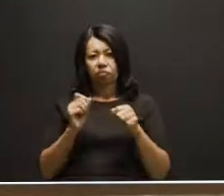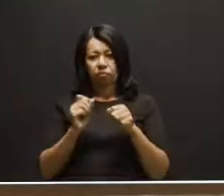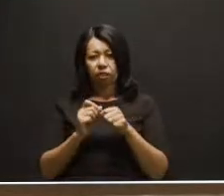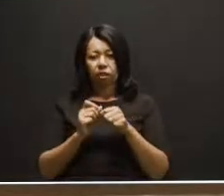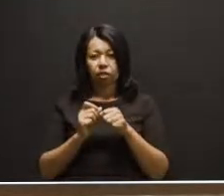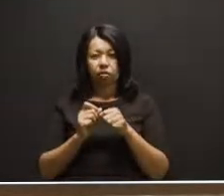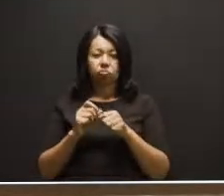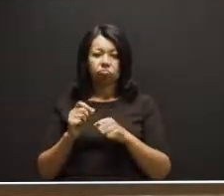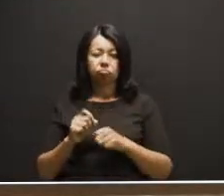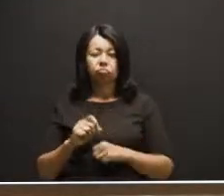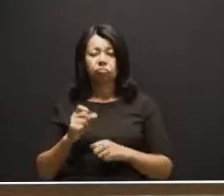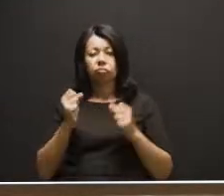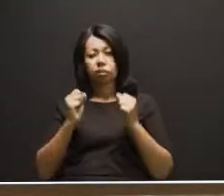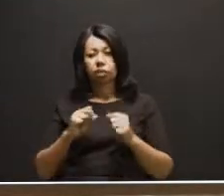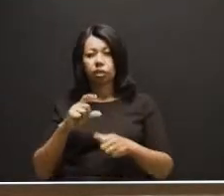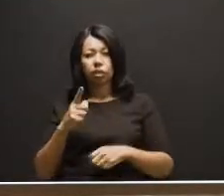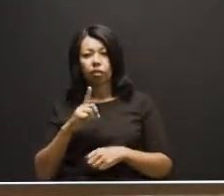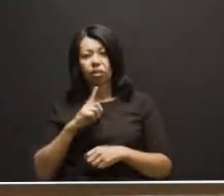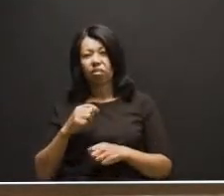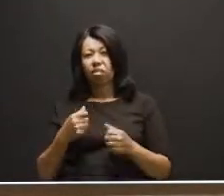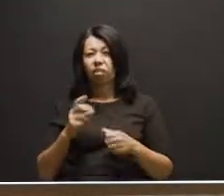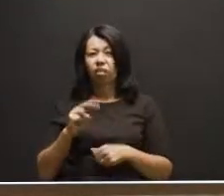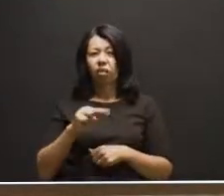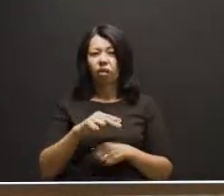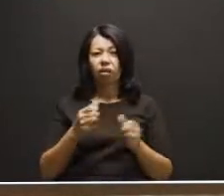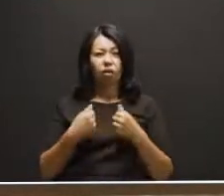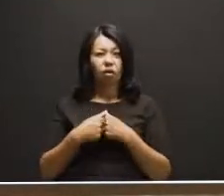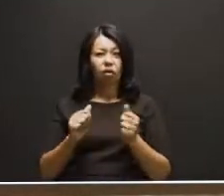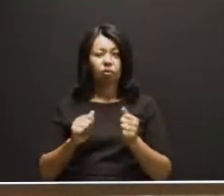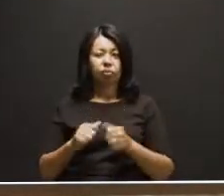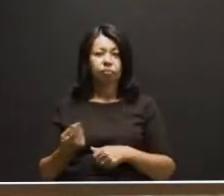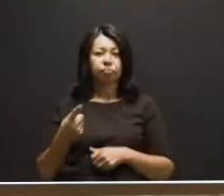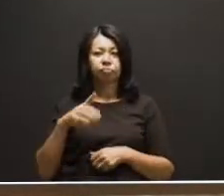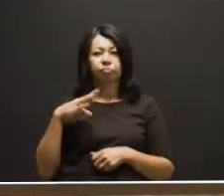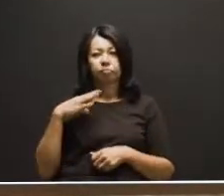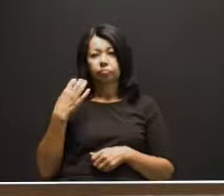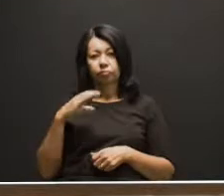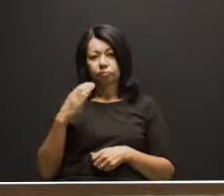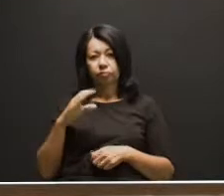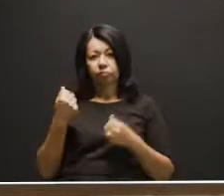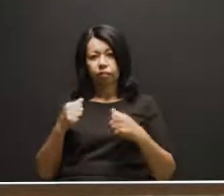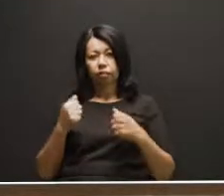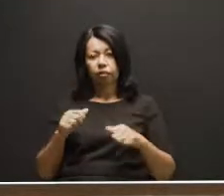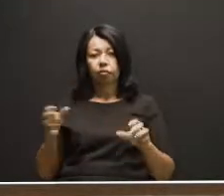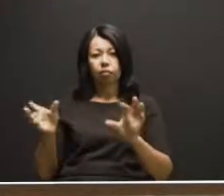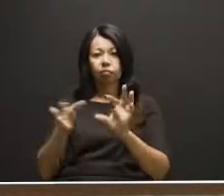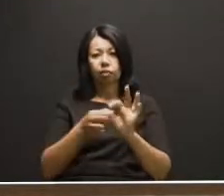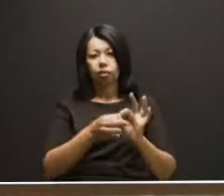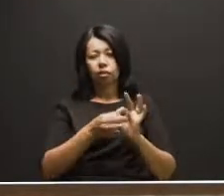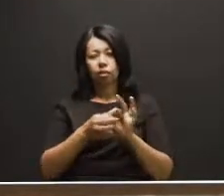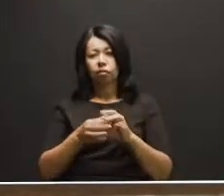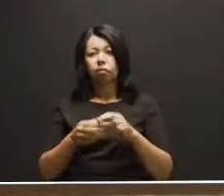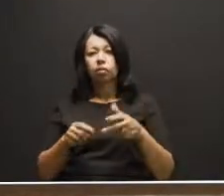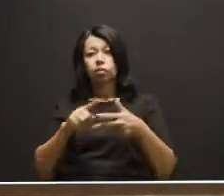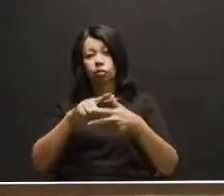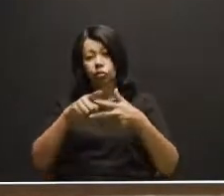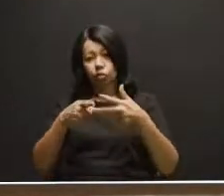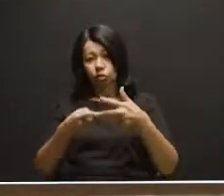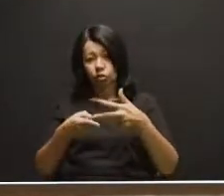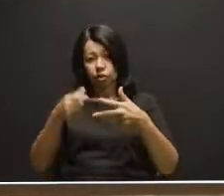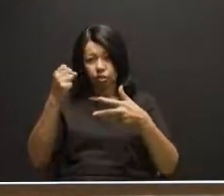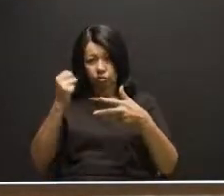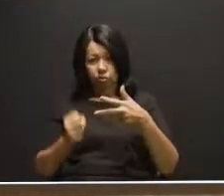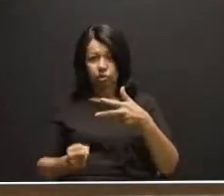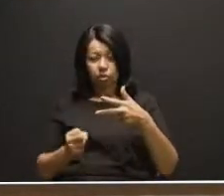principalmente cubatão que depende muito da política é ter que ter uma harmonia entre poder executivo sociedade civil